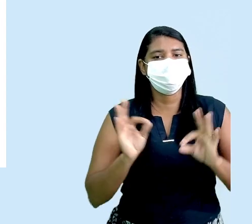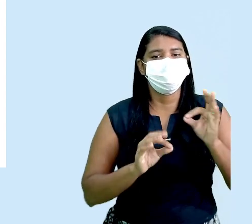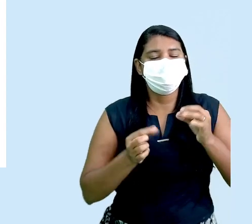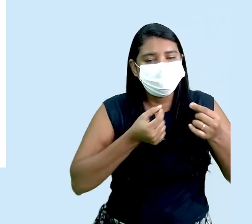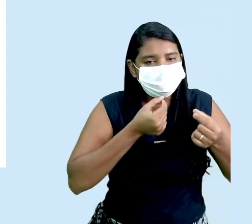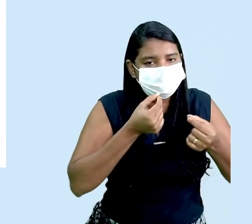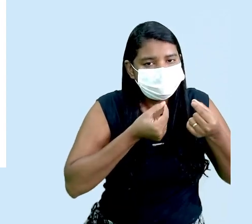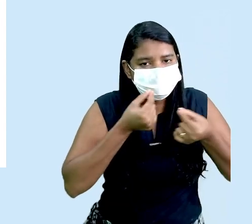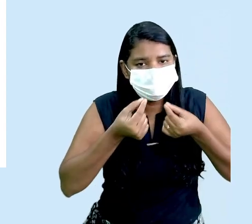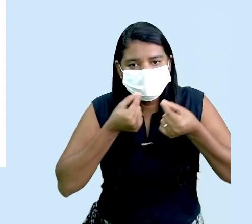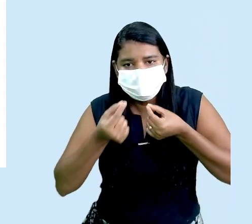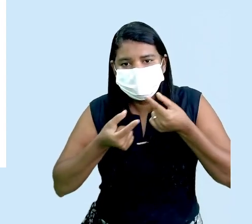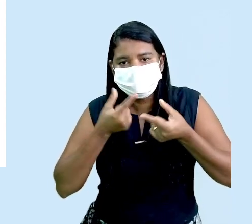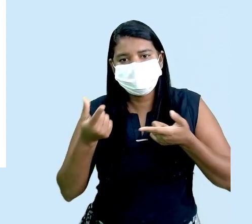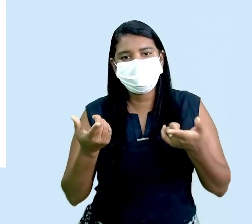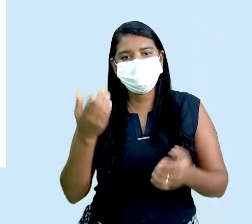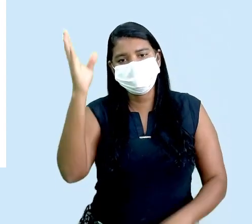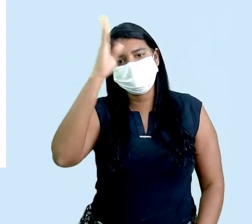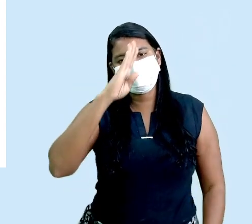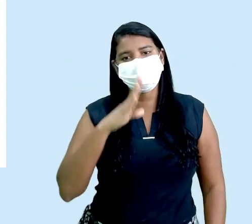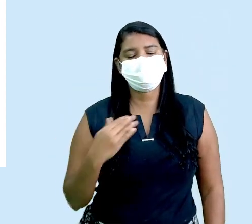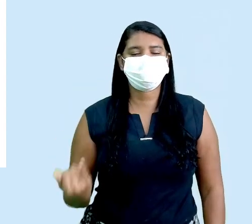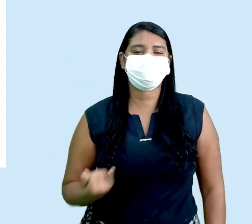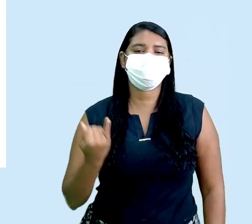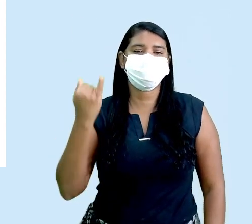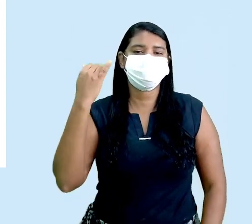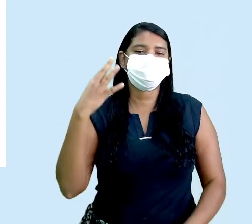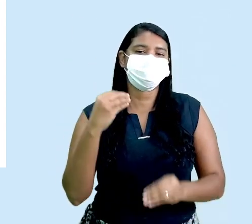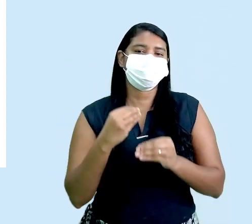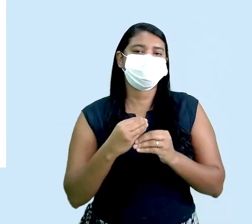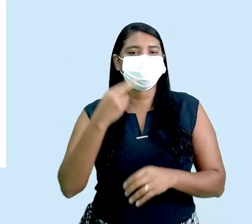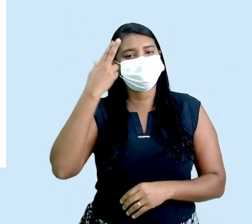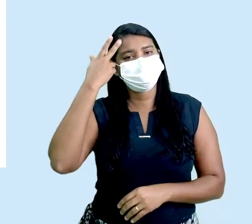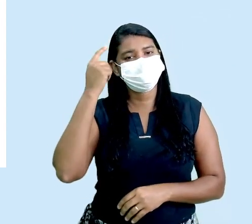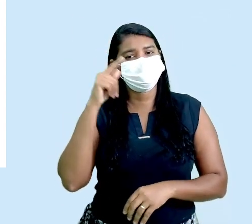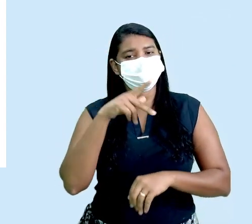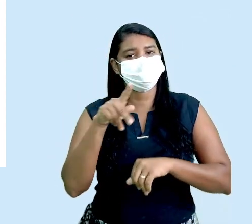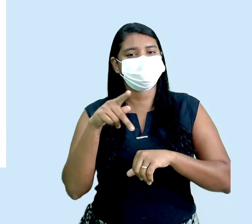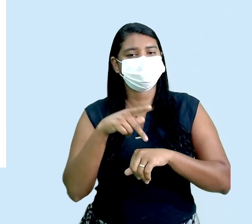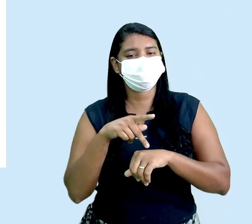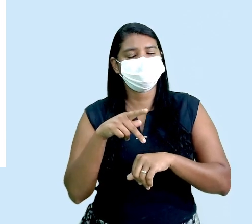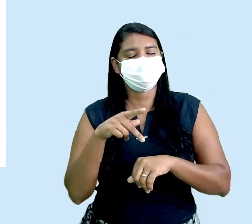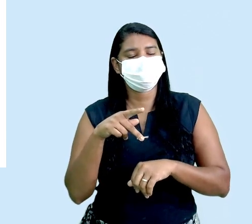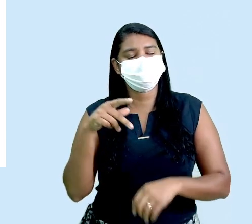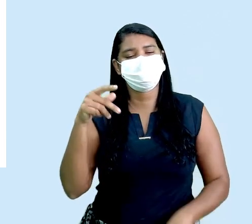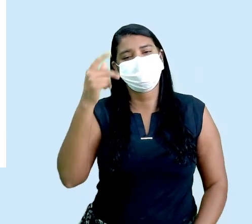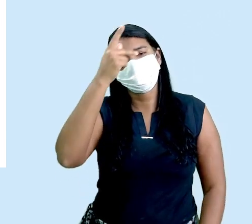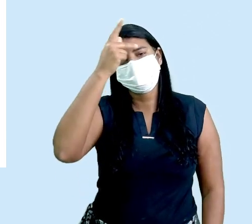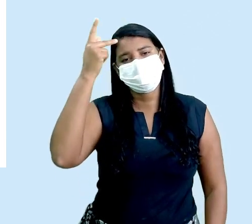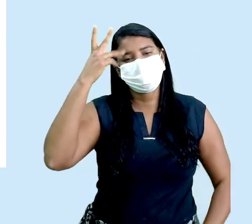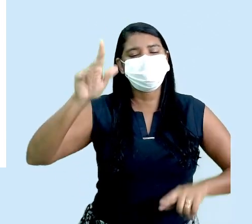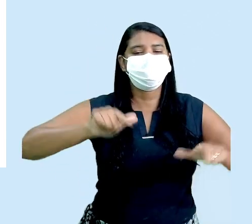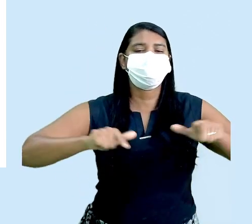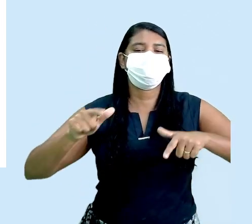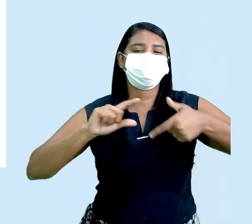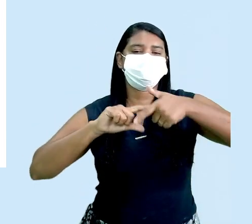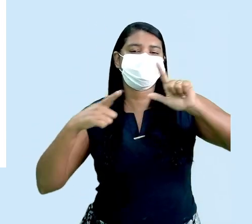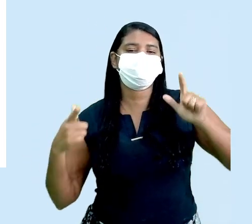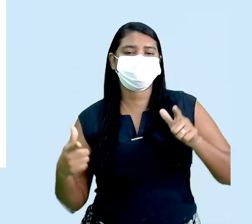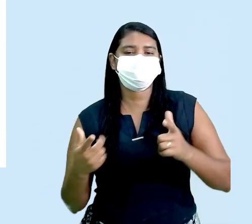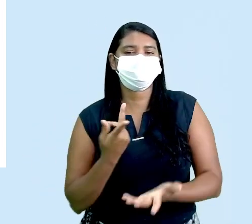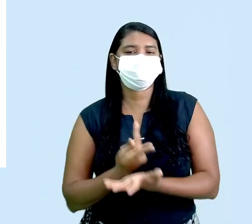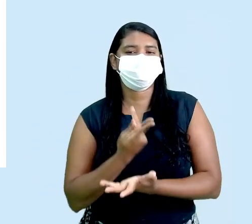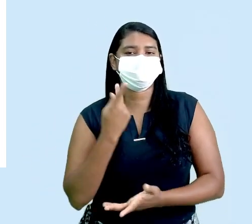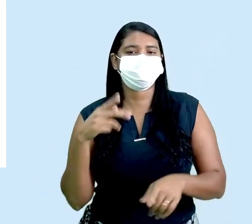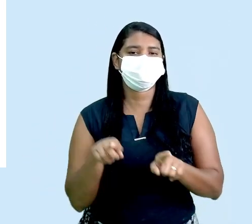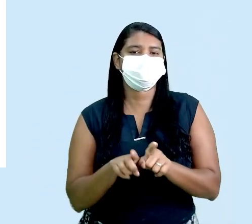diálogo, né? Principalmente aqui no Brasil. É muito importante que as mesmas pessoas que trabalhavam intensamente pela modernização eram as